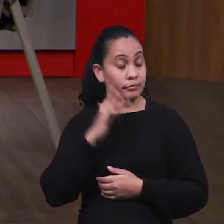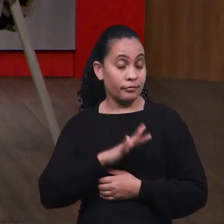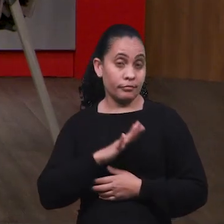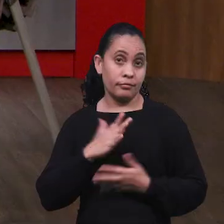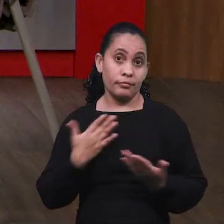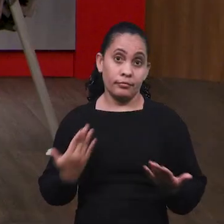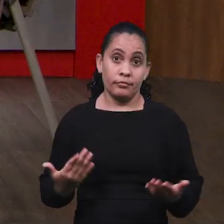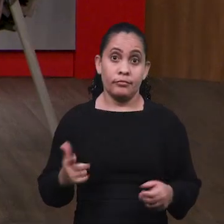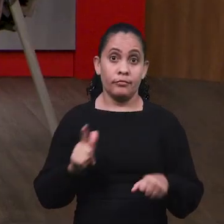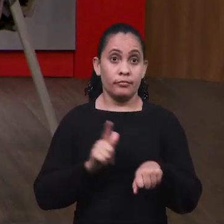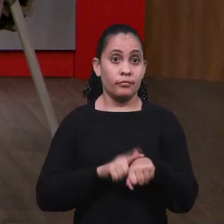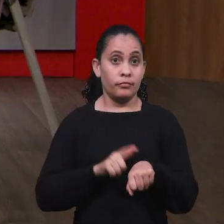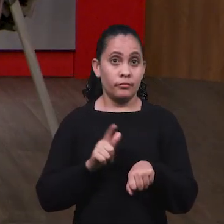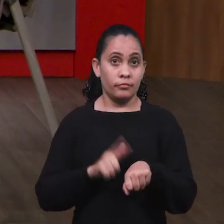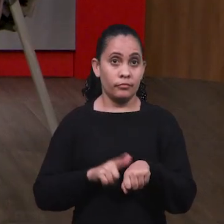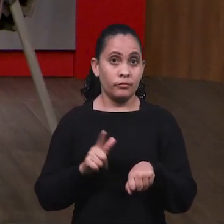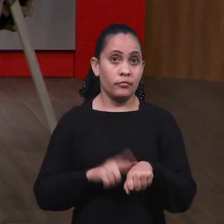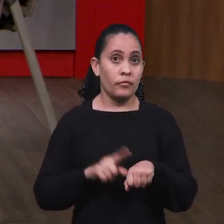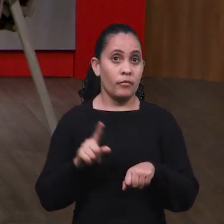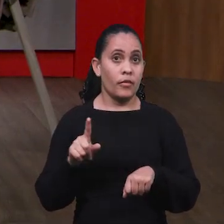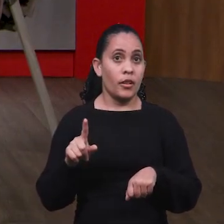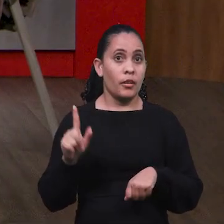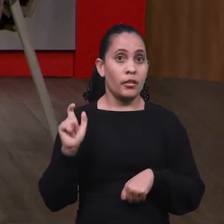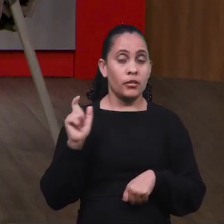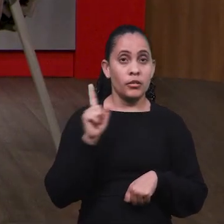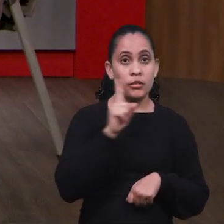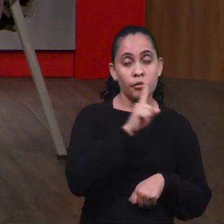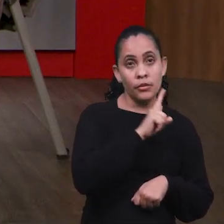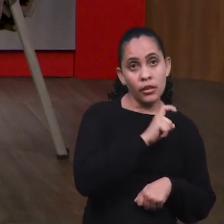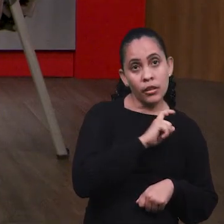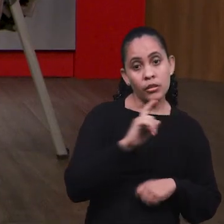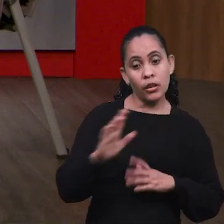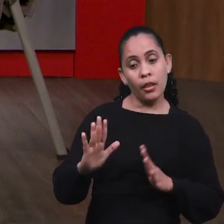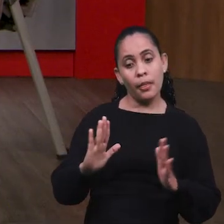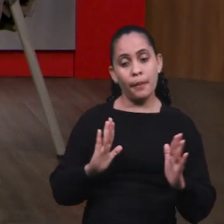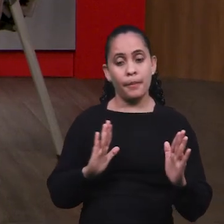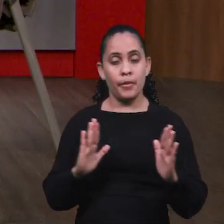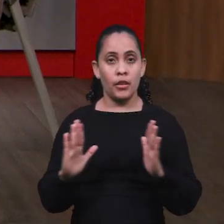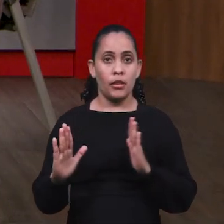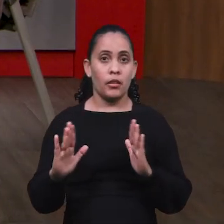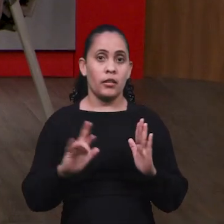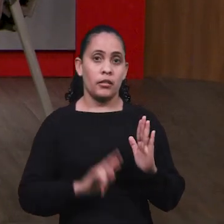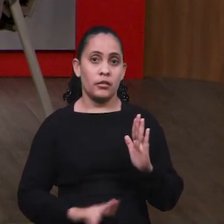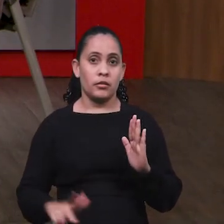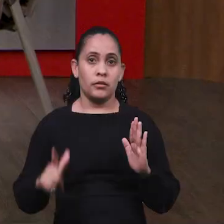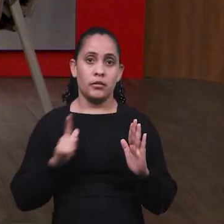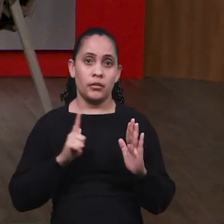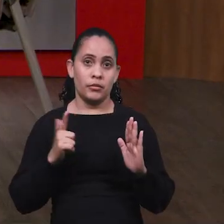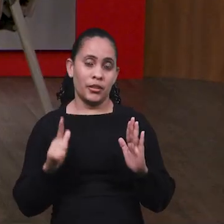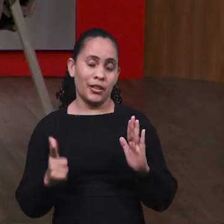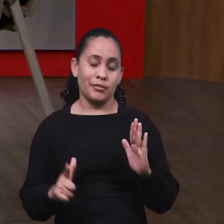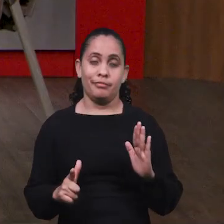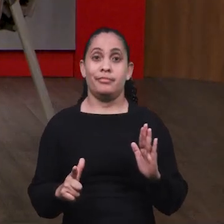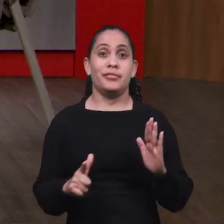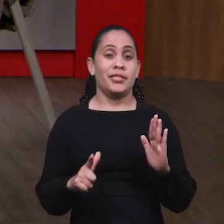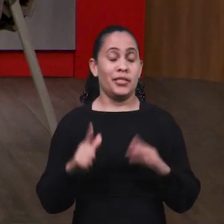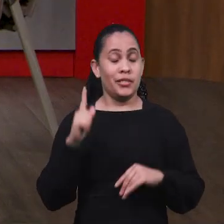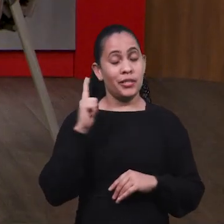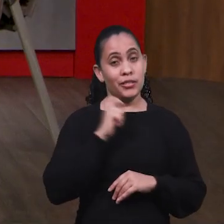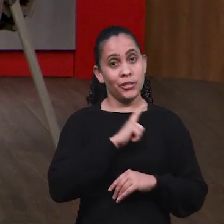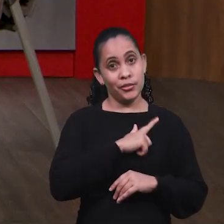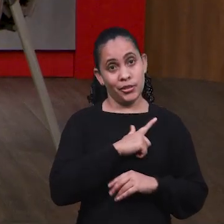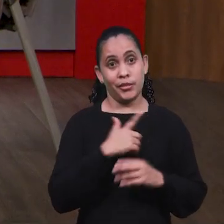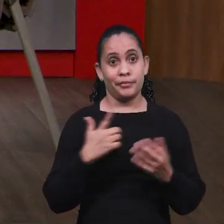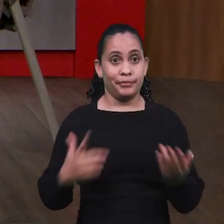previsibilidade. E no momento de escassez, no momento de instabilidade, você não ter previsibilidade é um risco muito